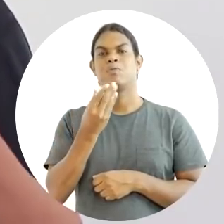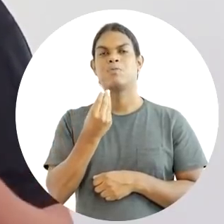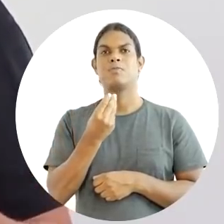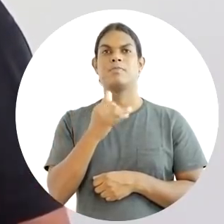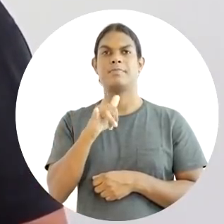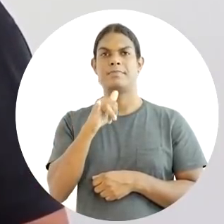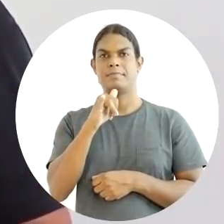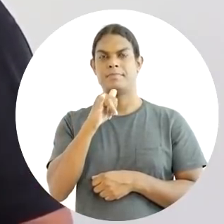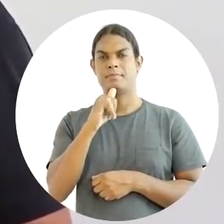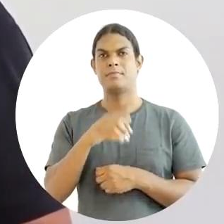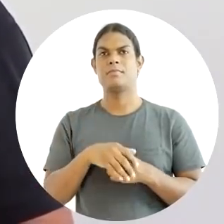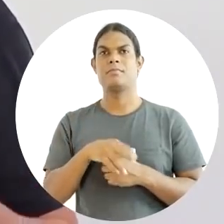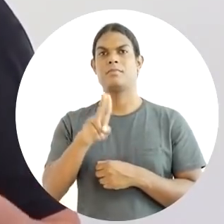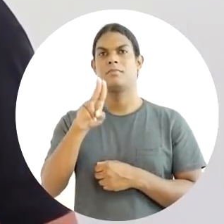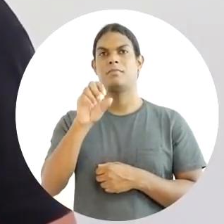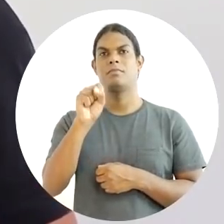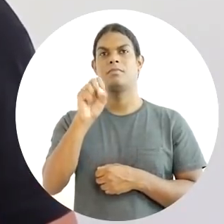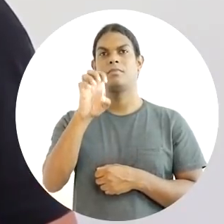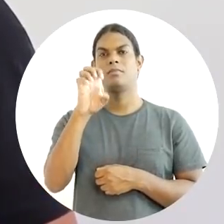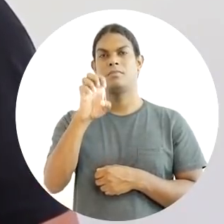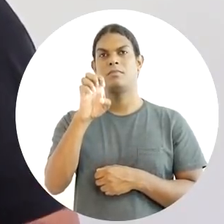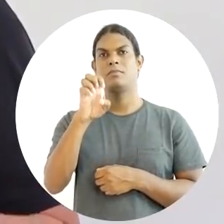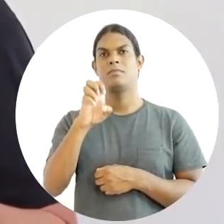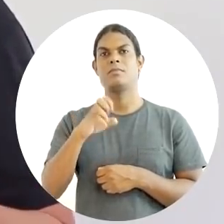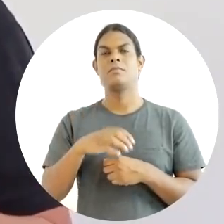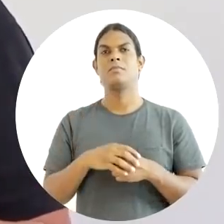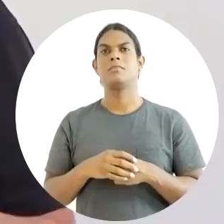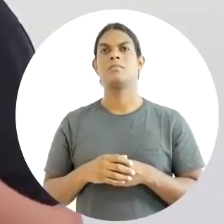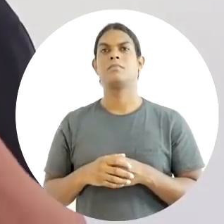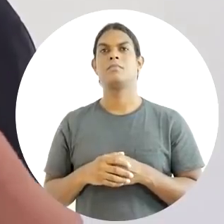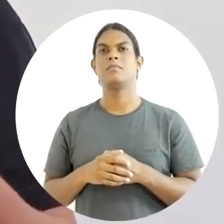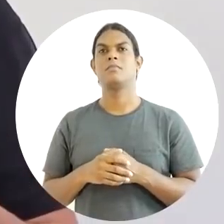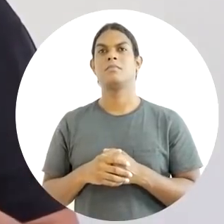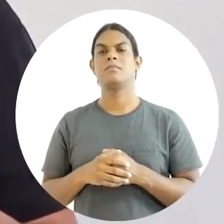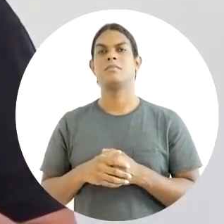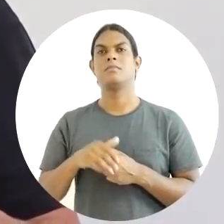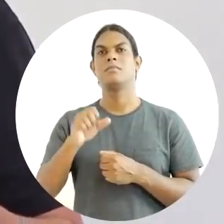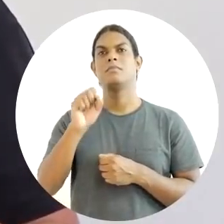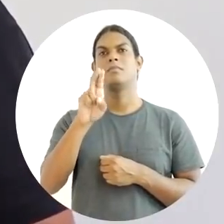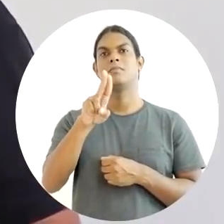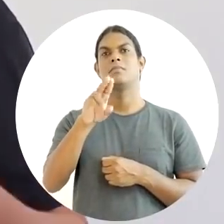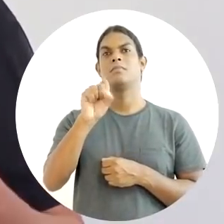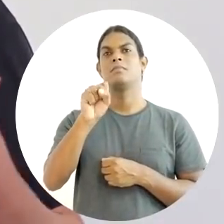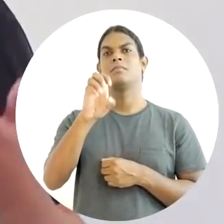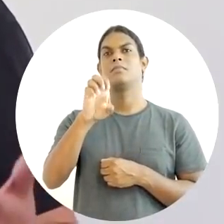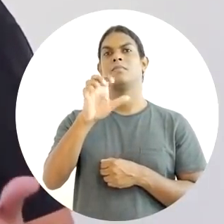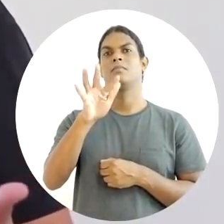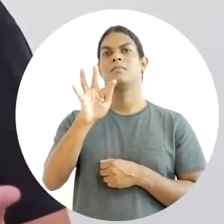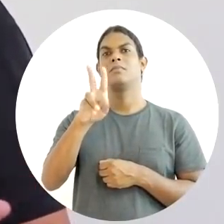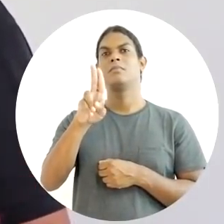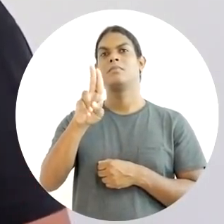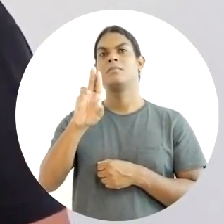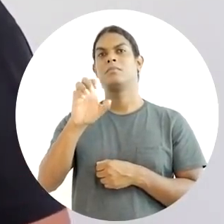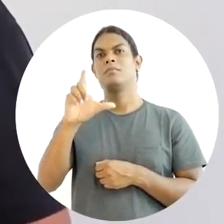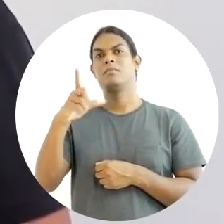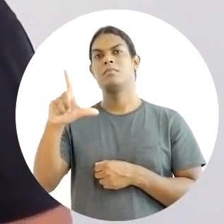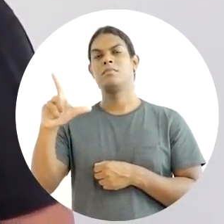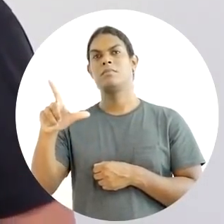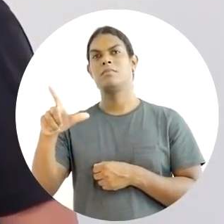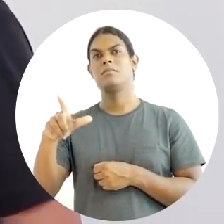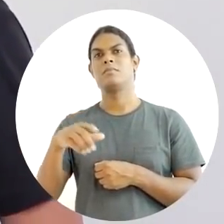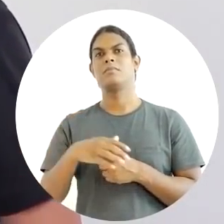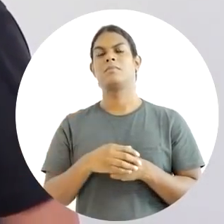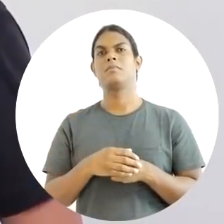tem use, o uso. E a gente tem useful, que aí é muito útil,